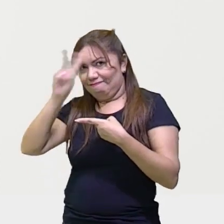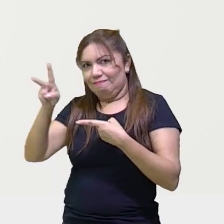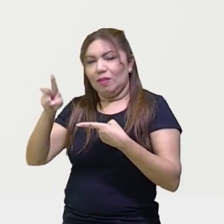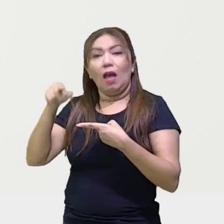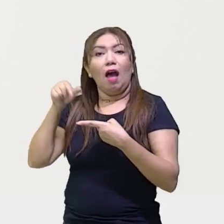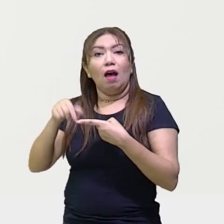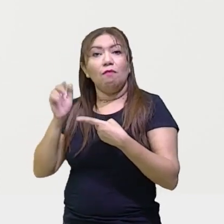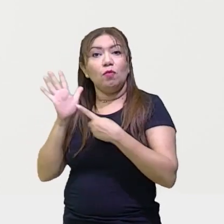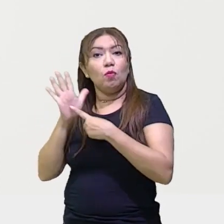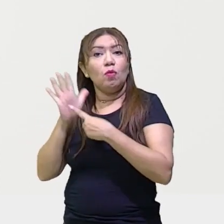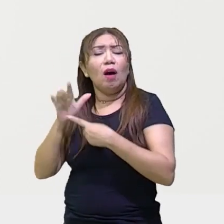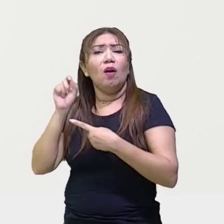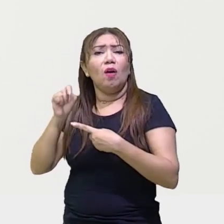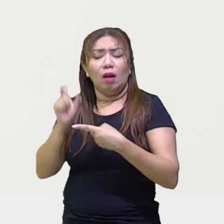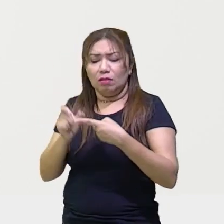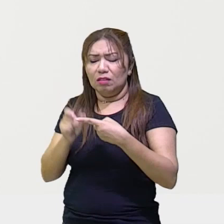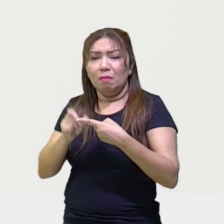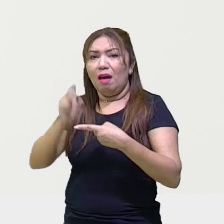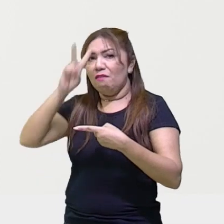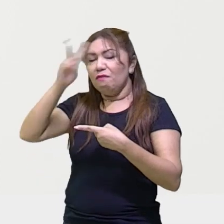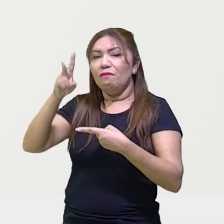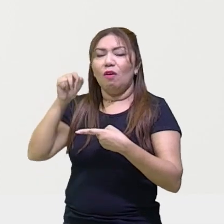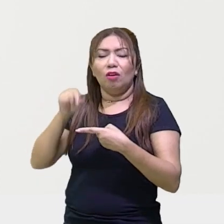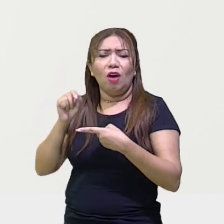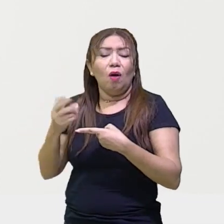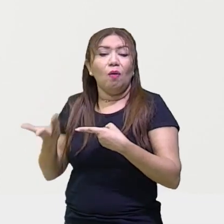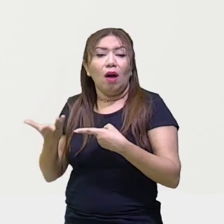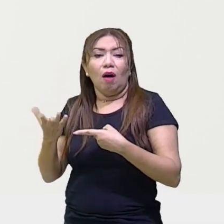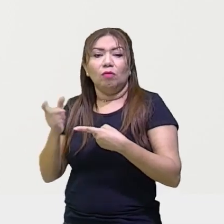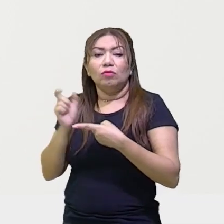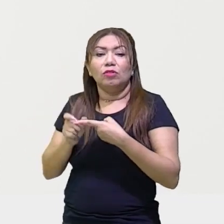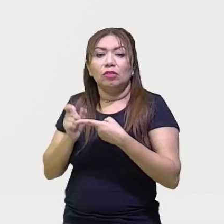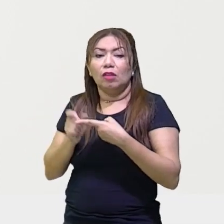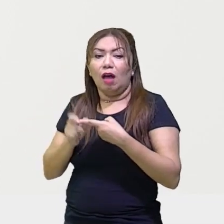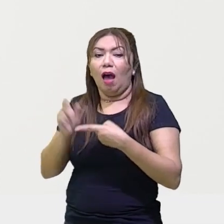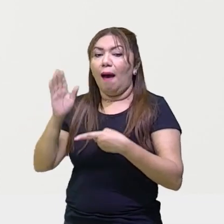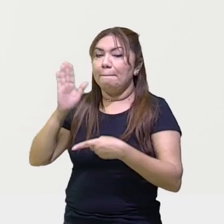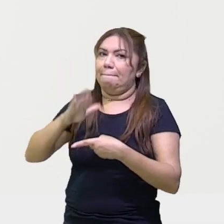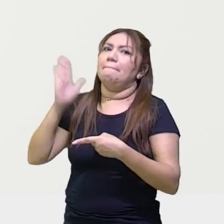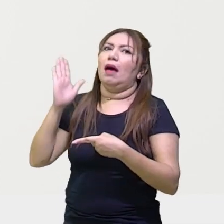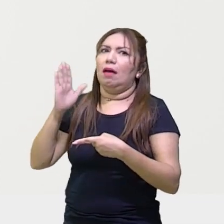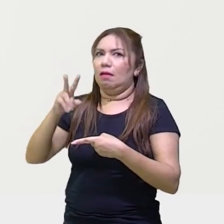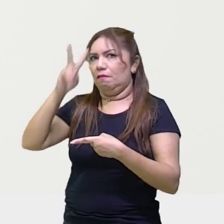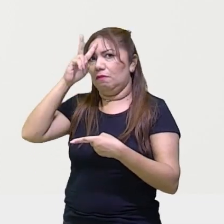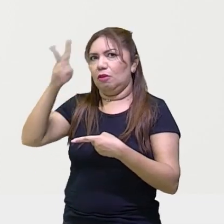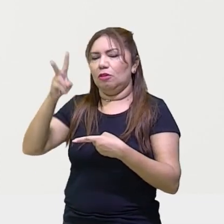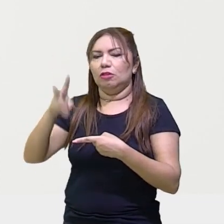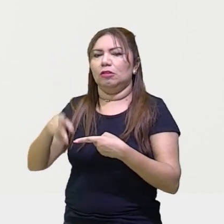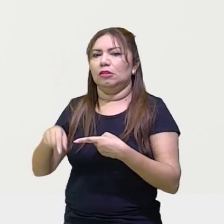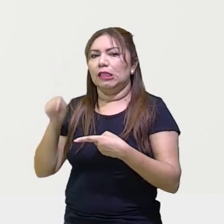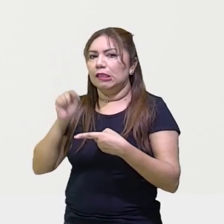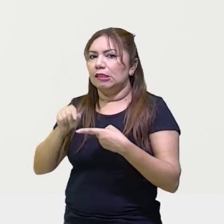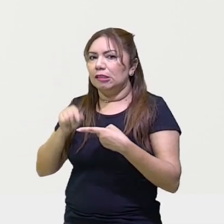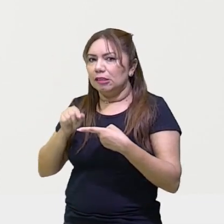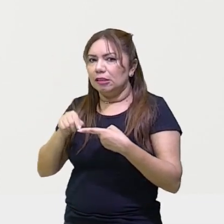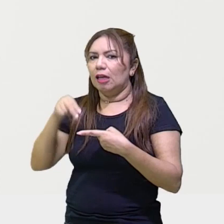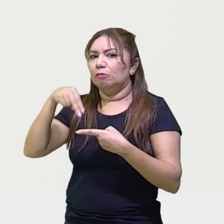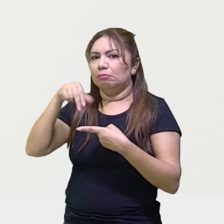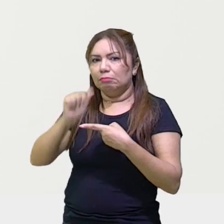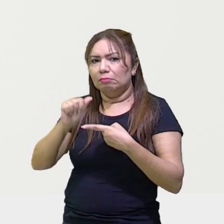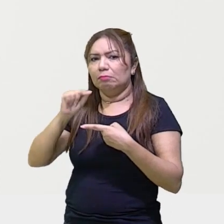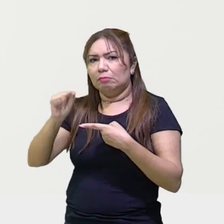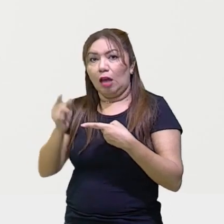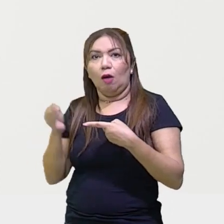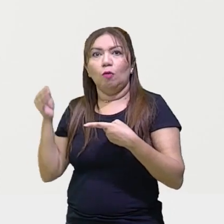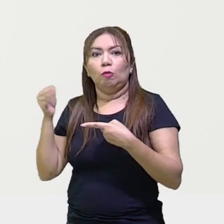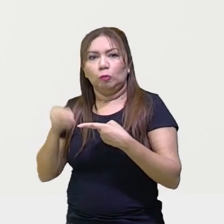vocês identifiquem qual é a sílaba tônica. Qual é a sílaba tônica, professora? É a mais forte. E aqui ela está na última, e